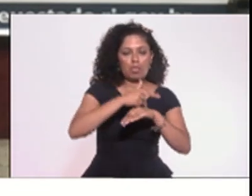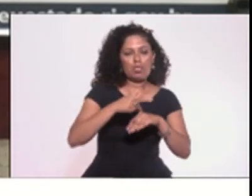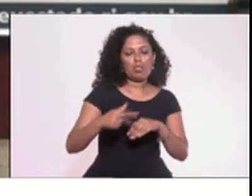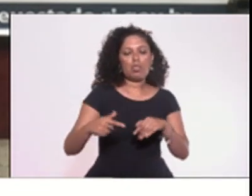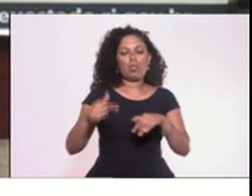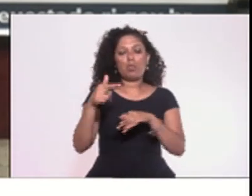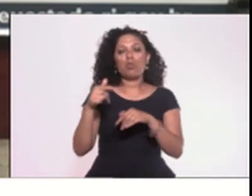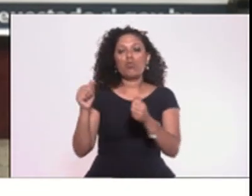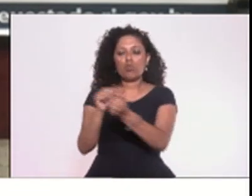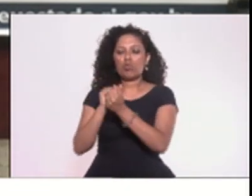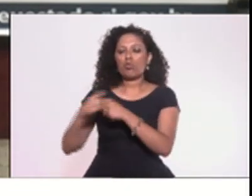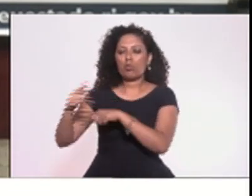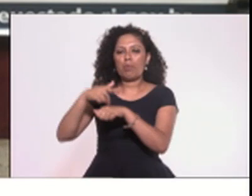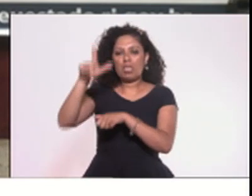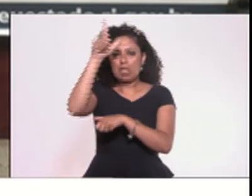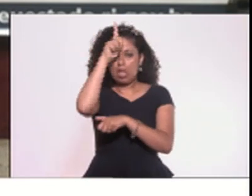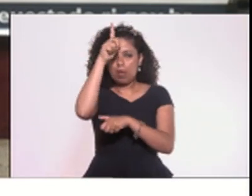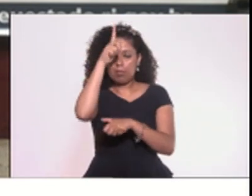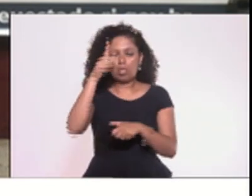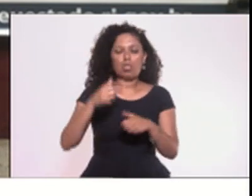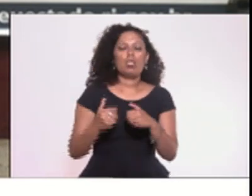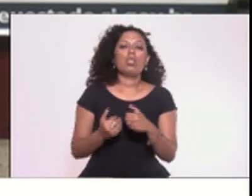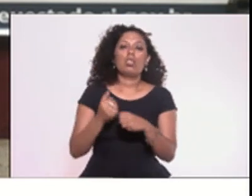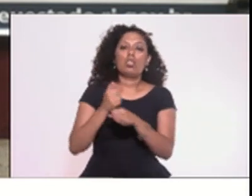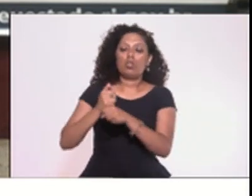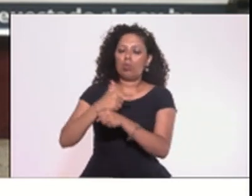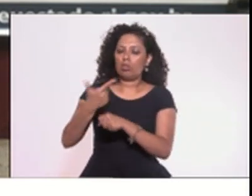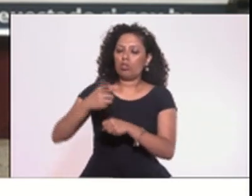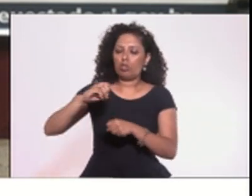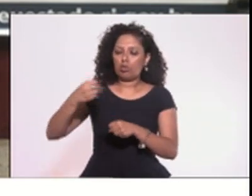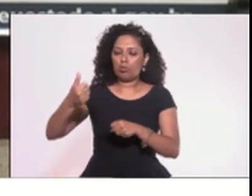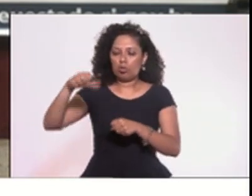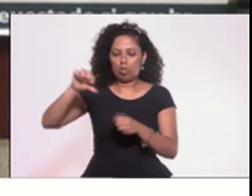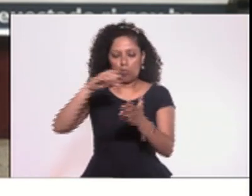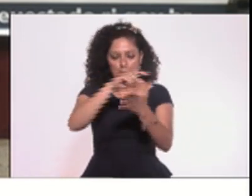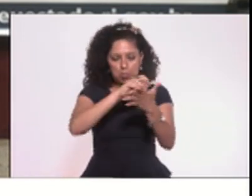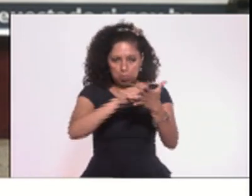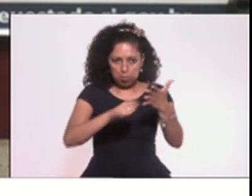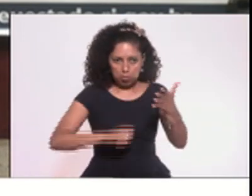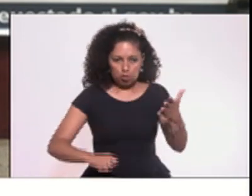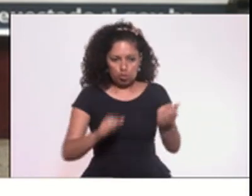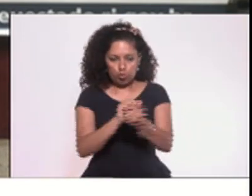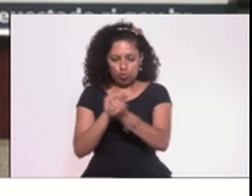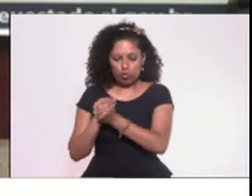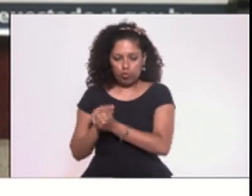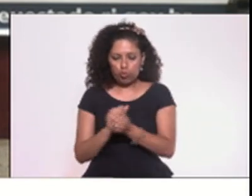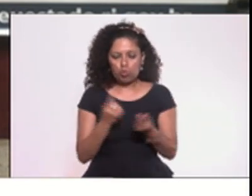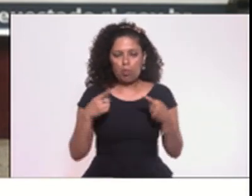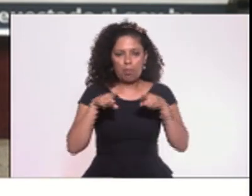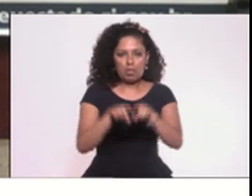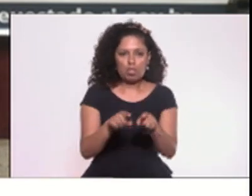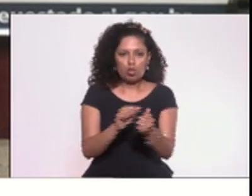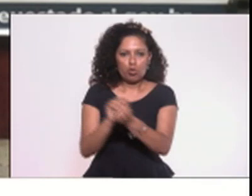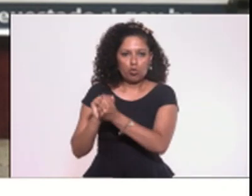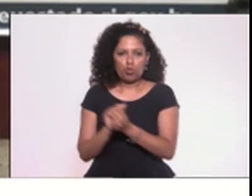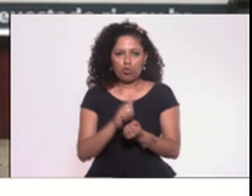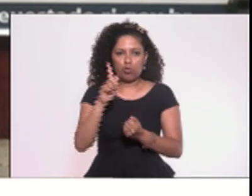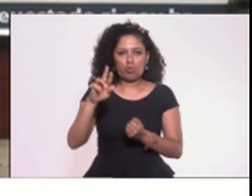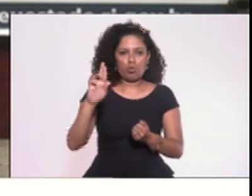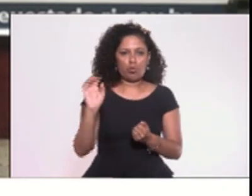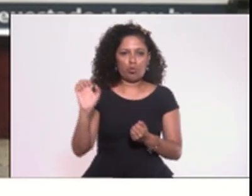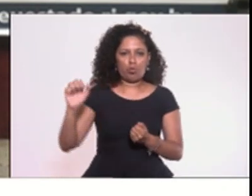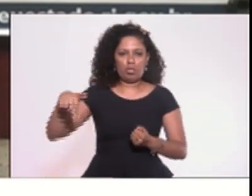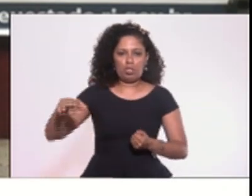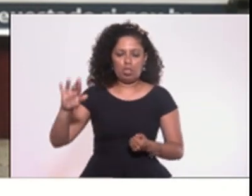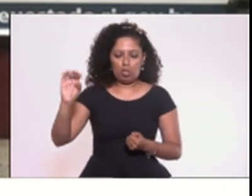Alemanha, e em 2019 foram assinados termos de cooperação dentro do Green Rio, entre Embrapa,